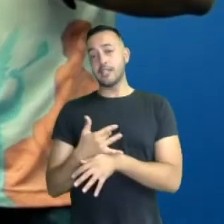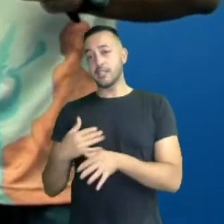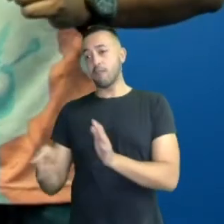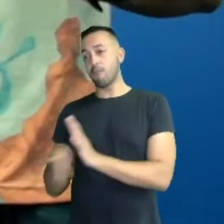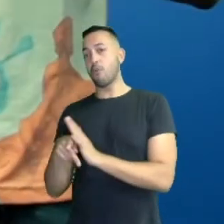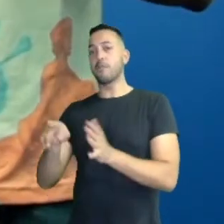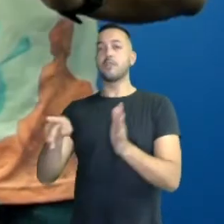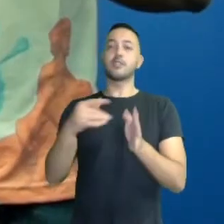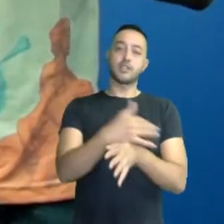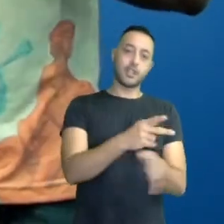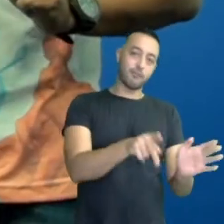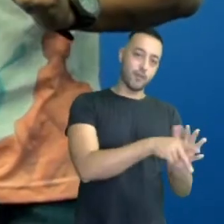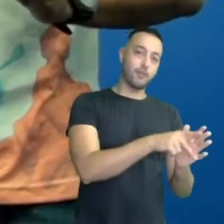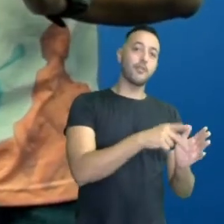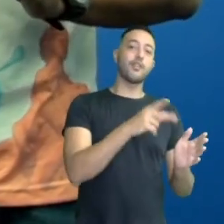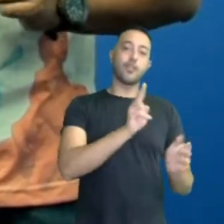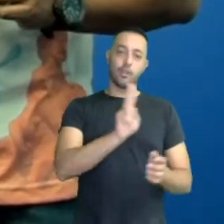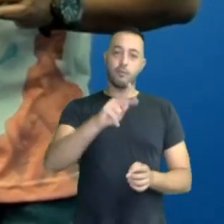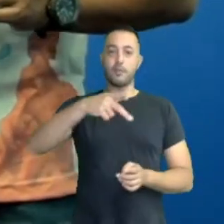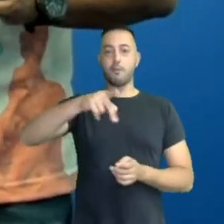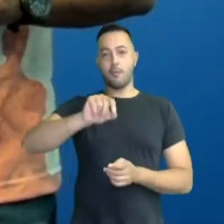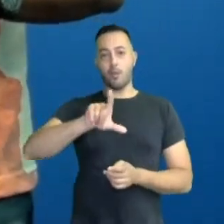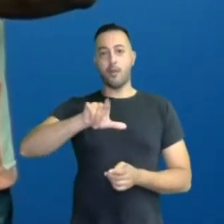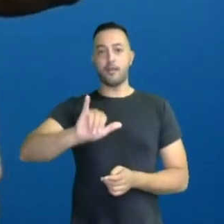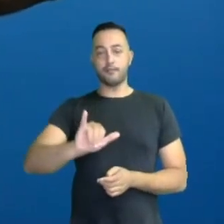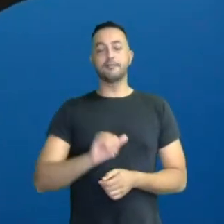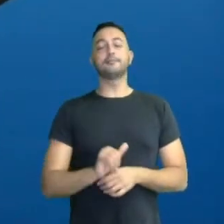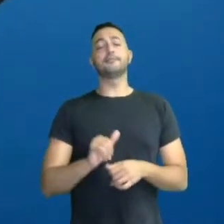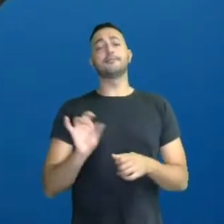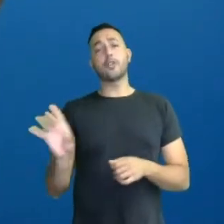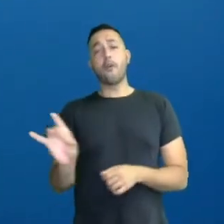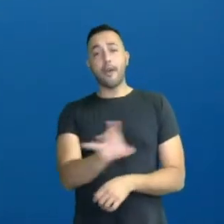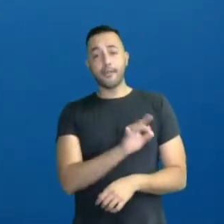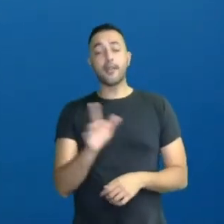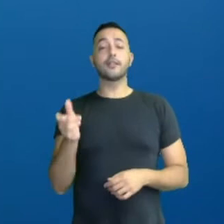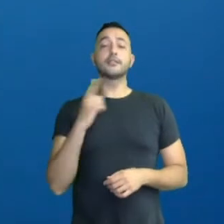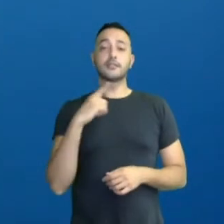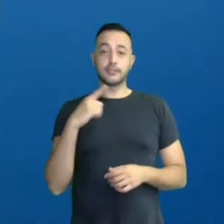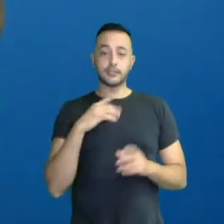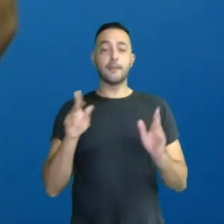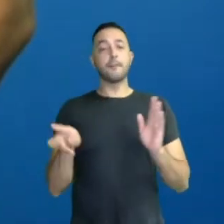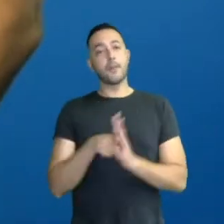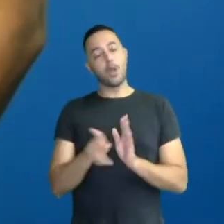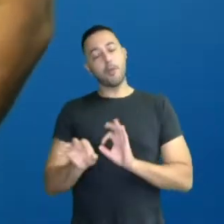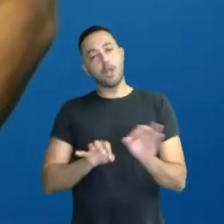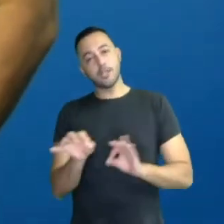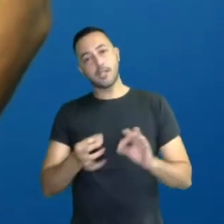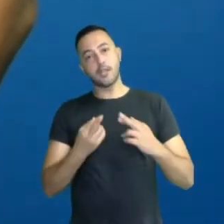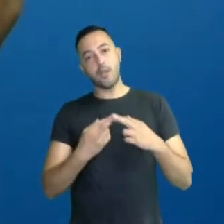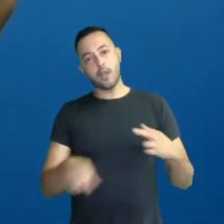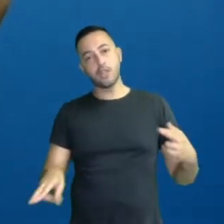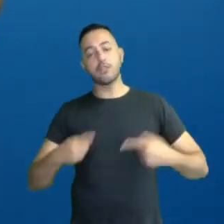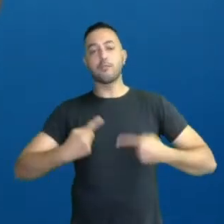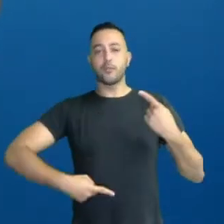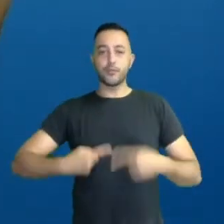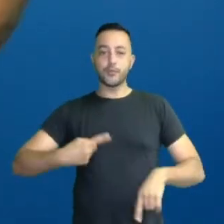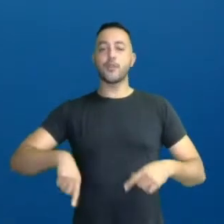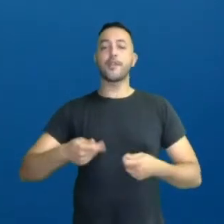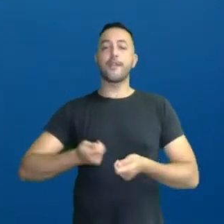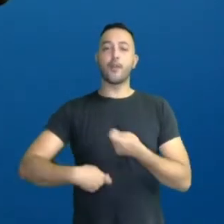como eu falei, as chamadas polis. Cada uma delas com a sua própria organização religiosa, política e